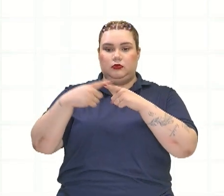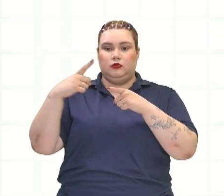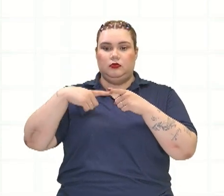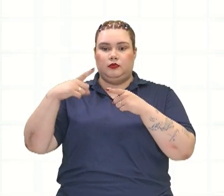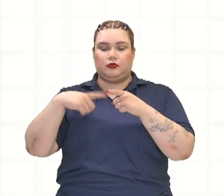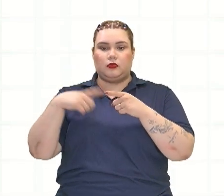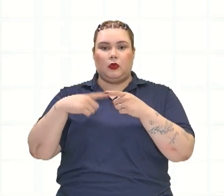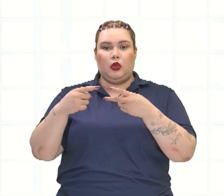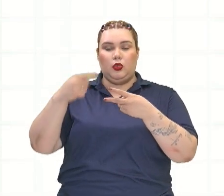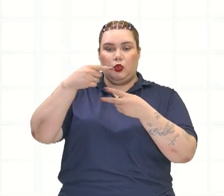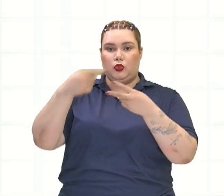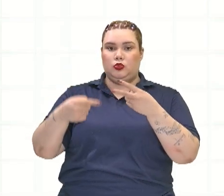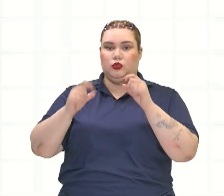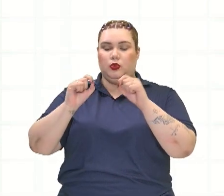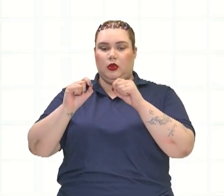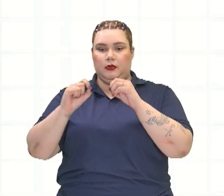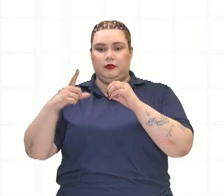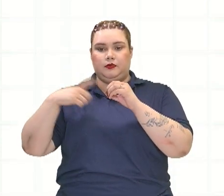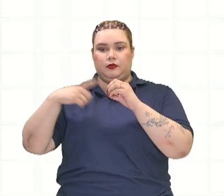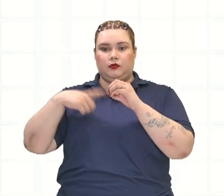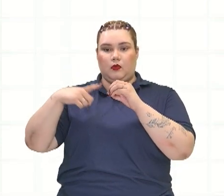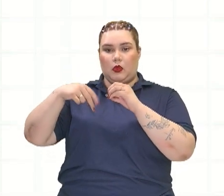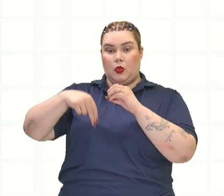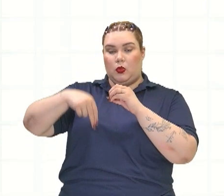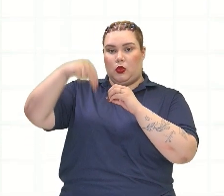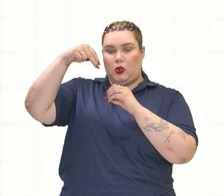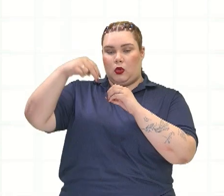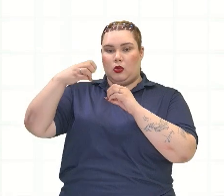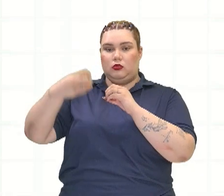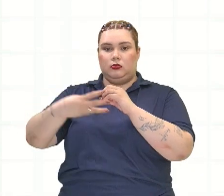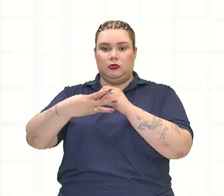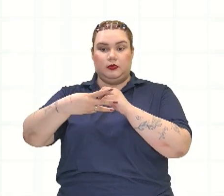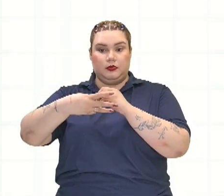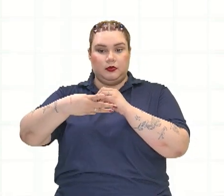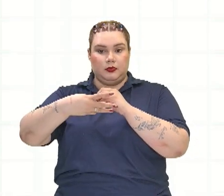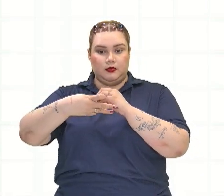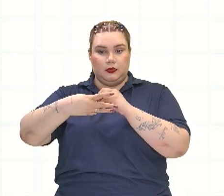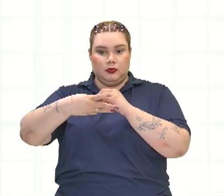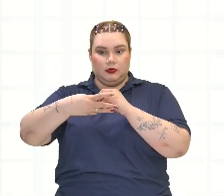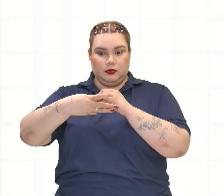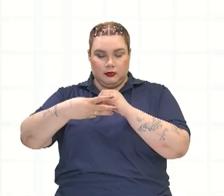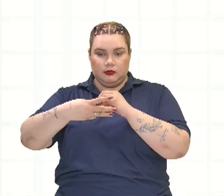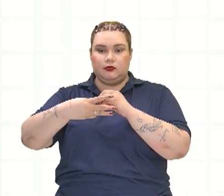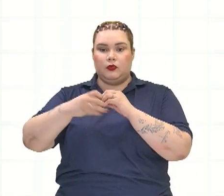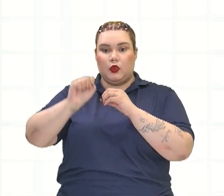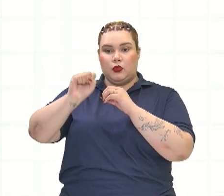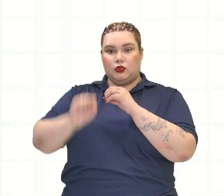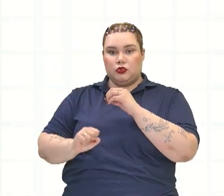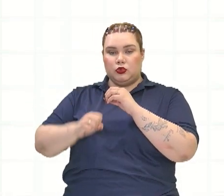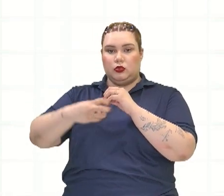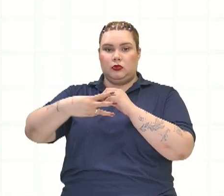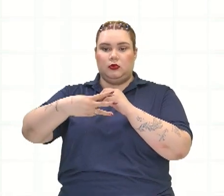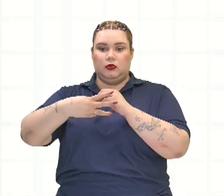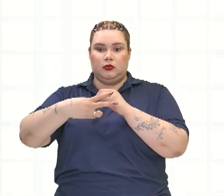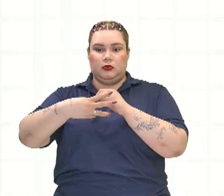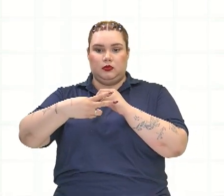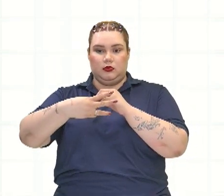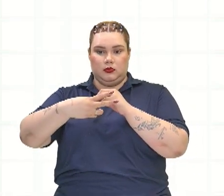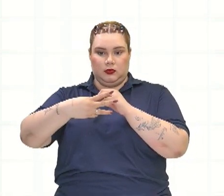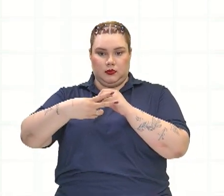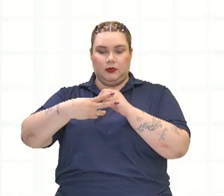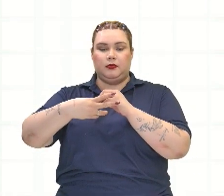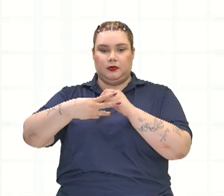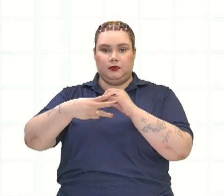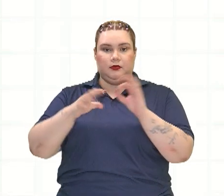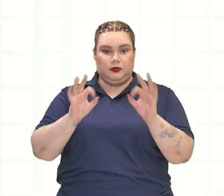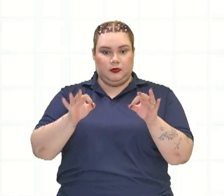dois trópicos. Ao norte, o trópico de Câncer e ao sul, o trópico de Capricórnio,